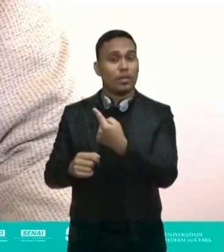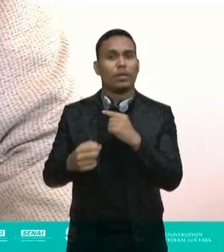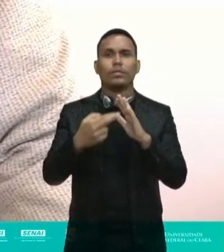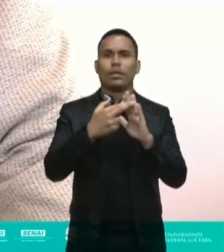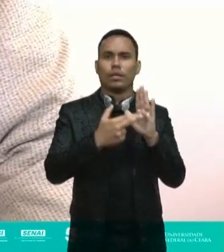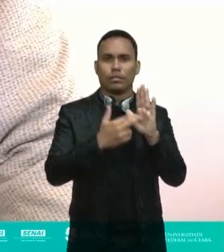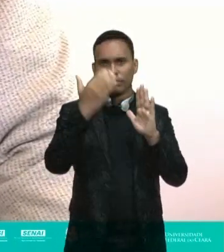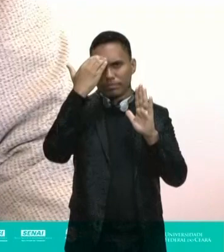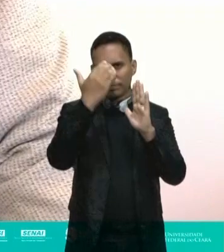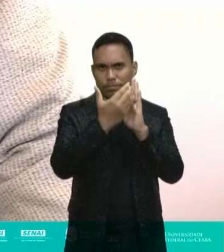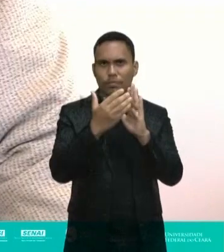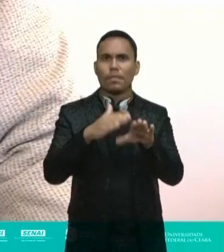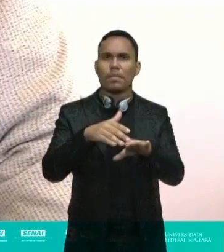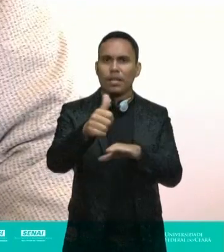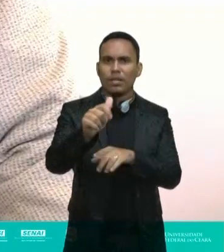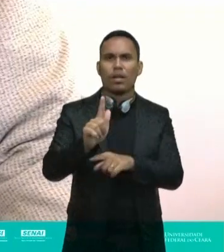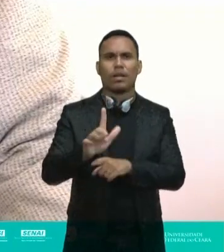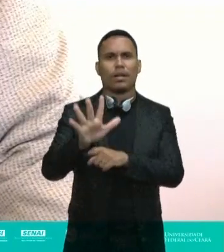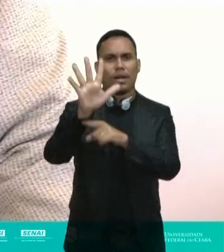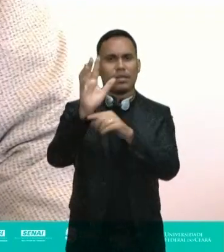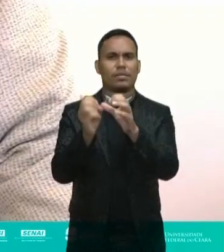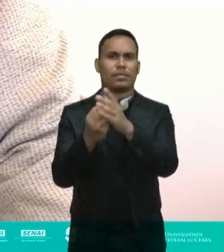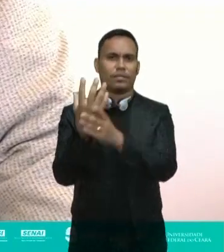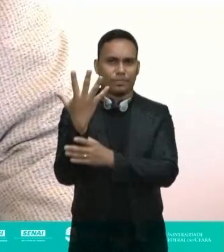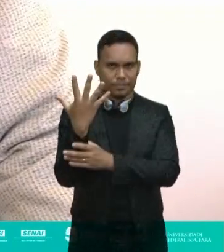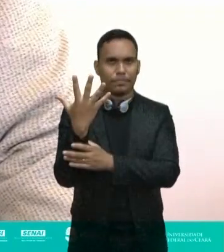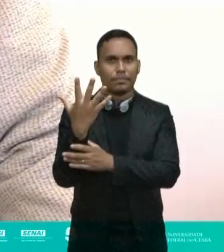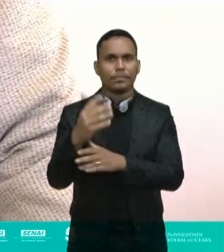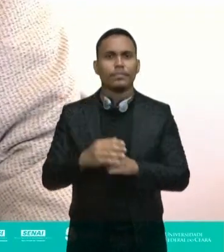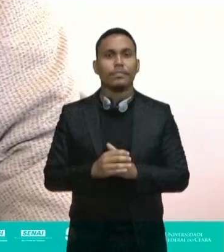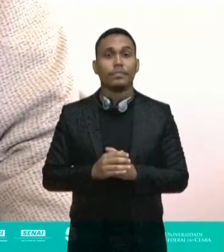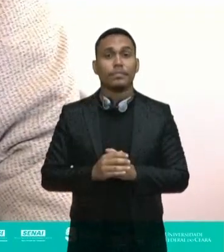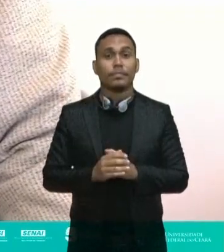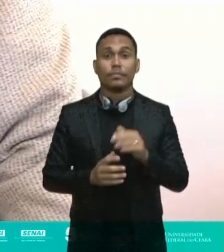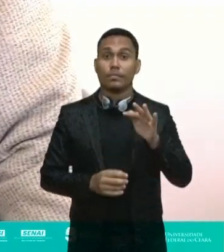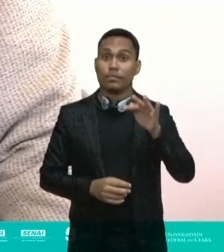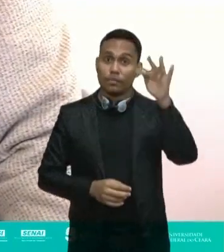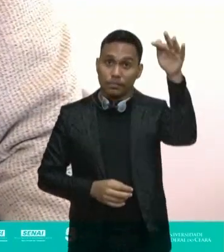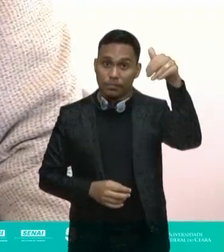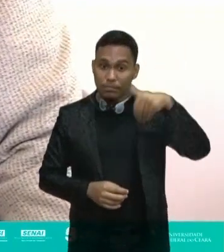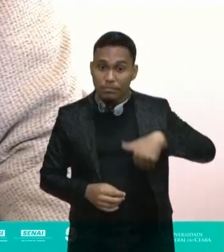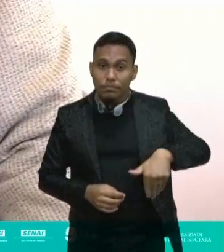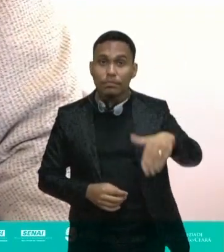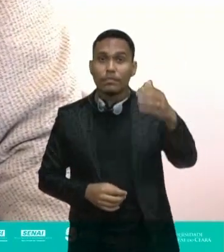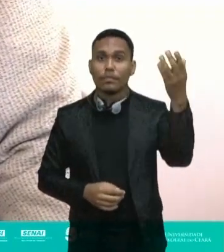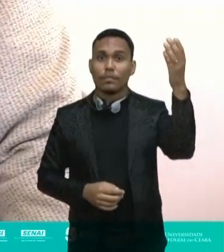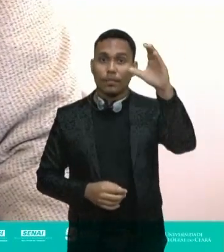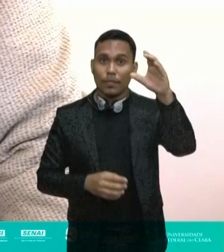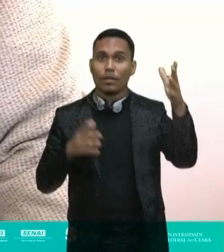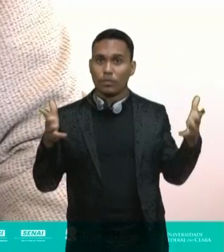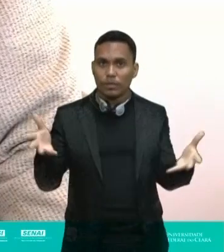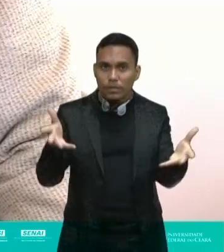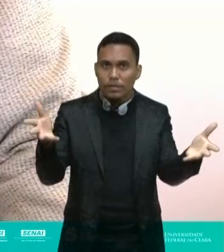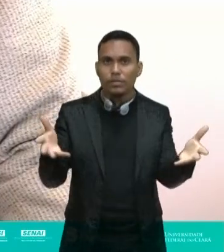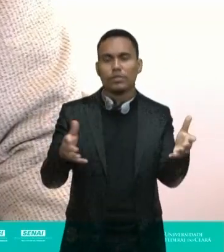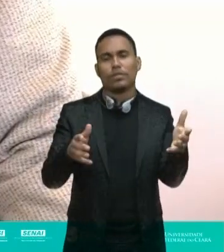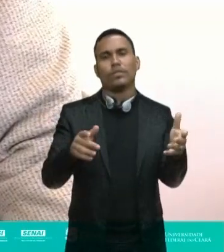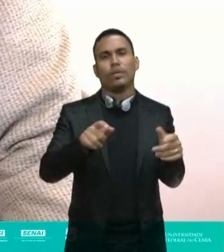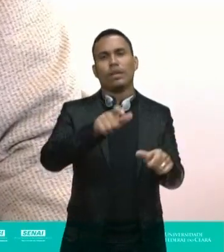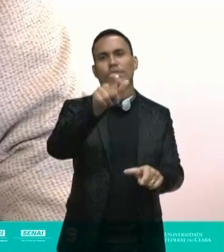permite a injeção de gases renováveis na rede de gás. Em breve, lançaremos um leilão destinado a incentivar os consumidores